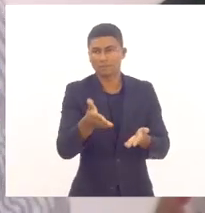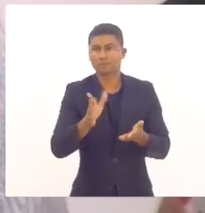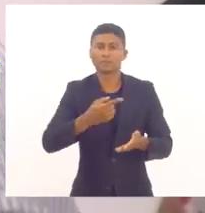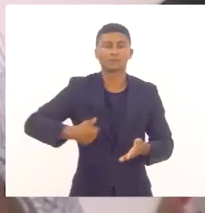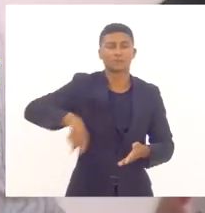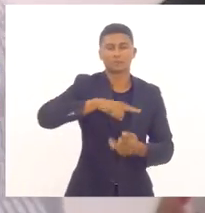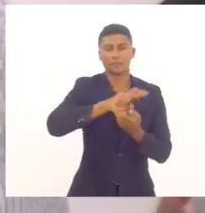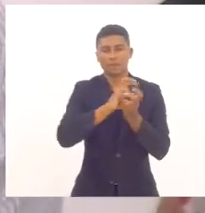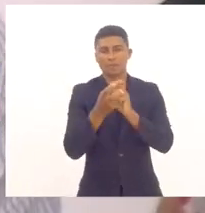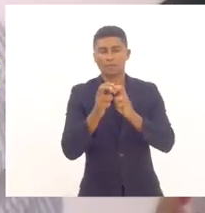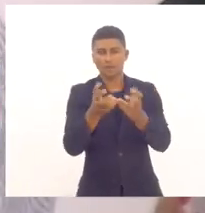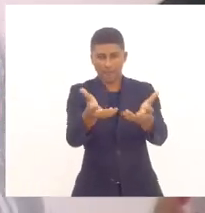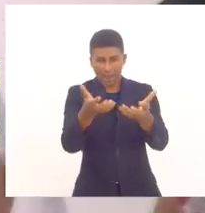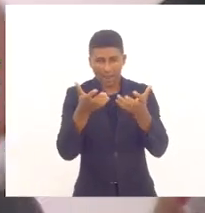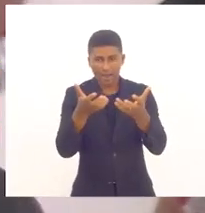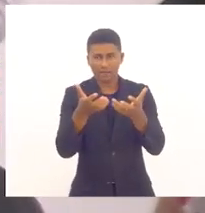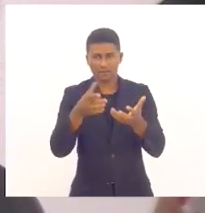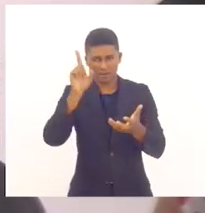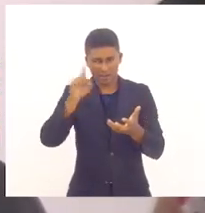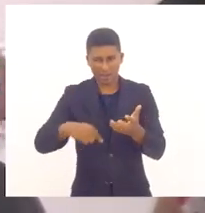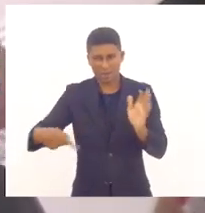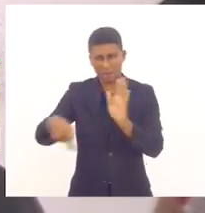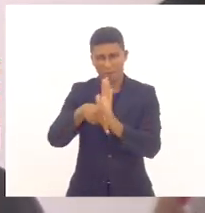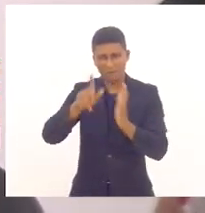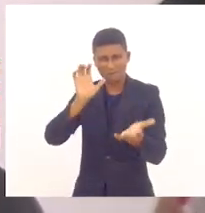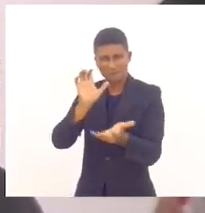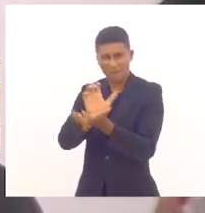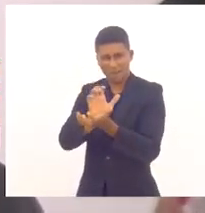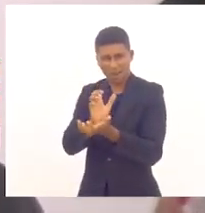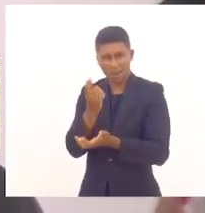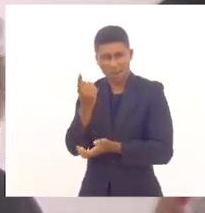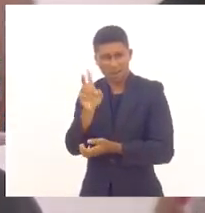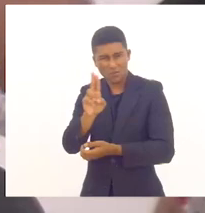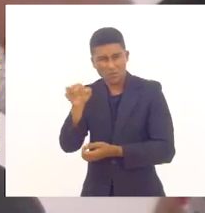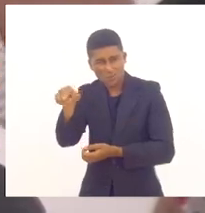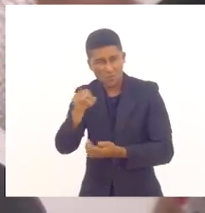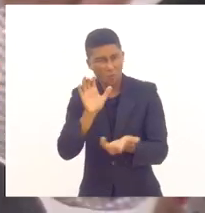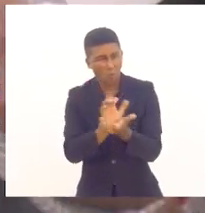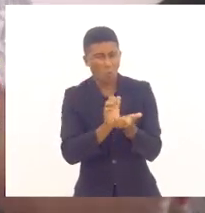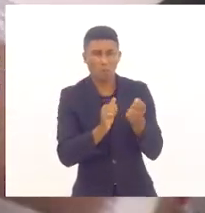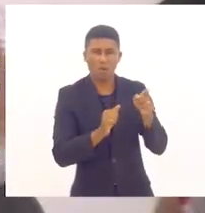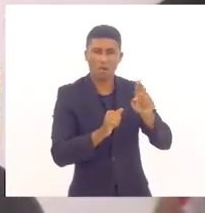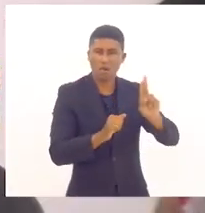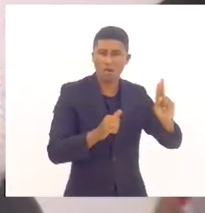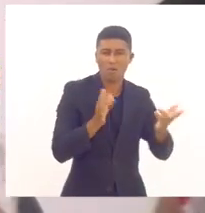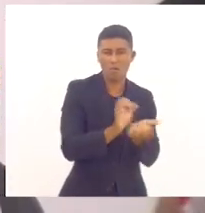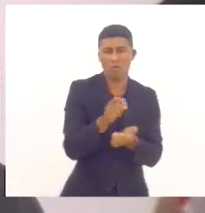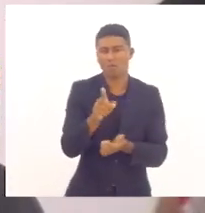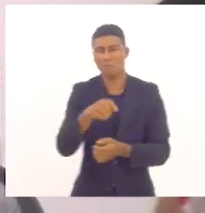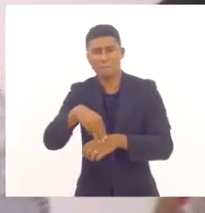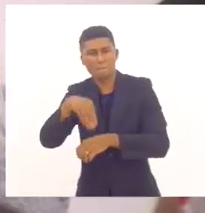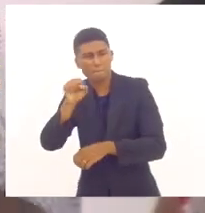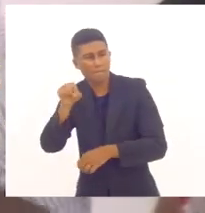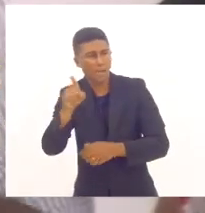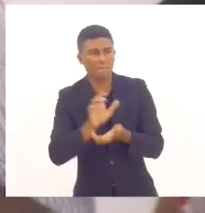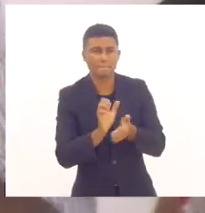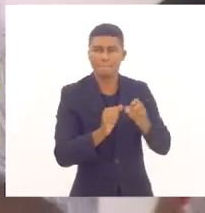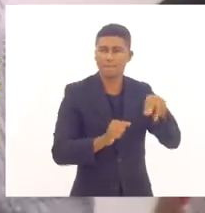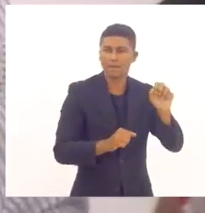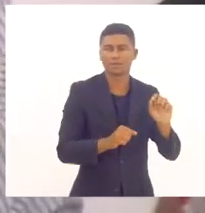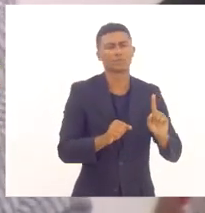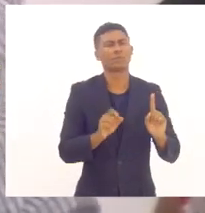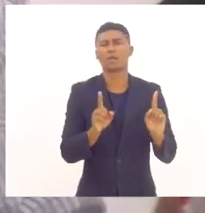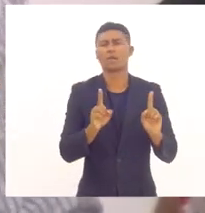quer na escola não é a capoeira da Federação A, da Federação B, da Federação C, do Mestre A e do Mestre C. A gente quer a